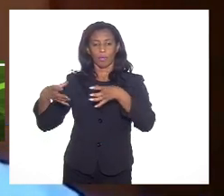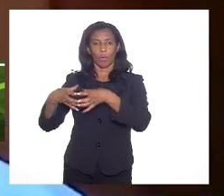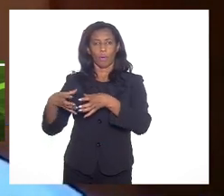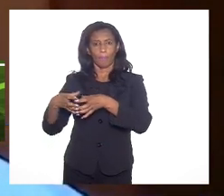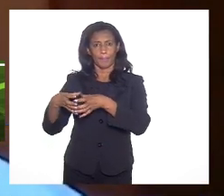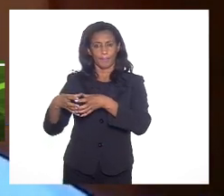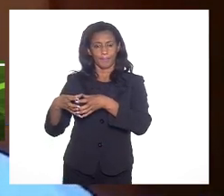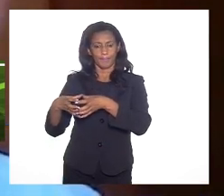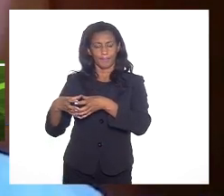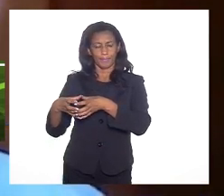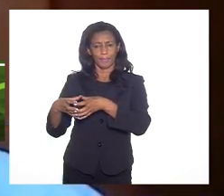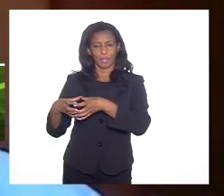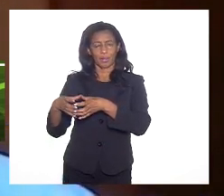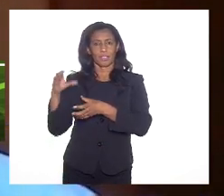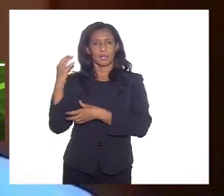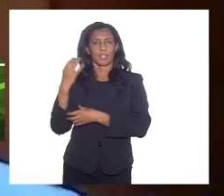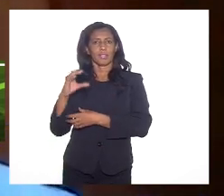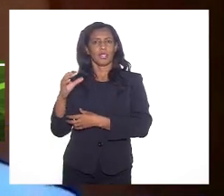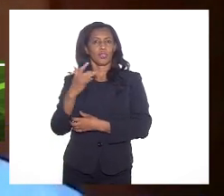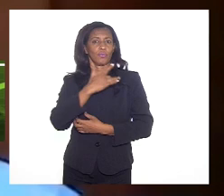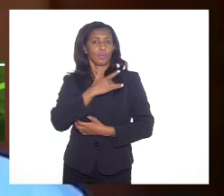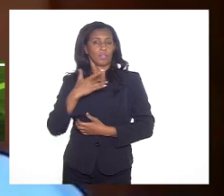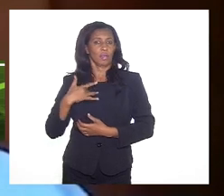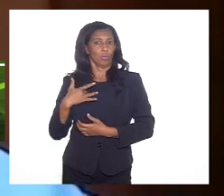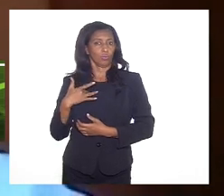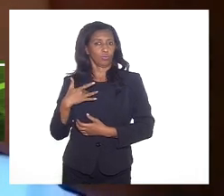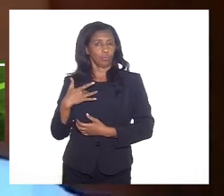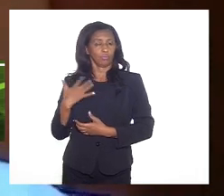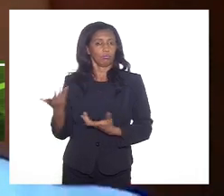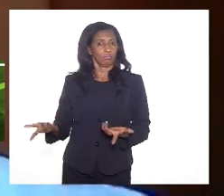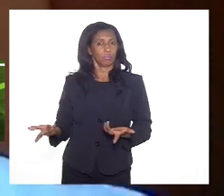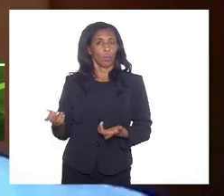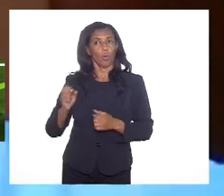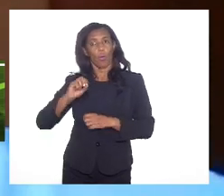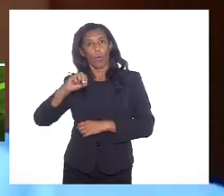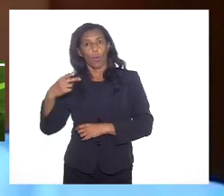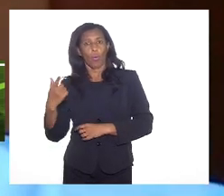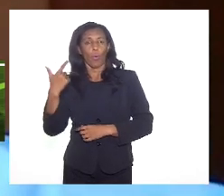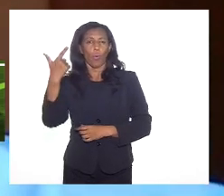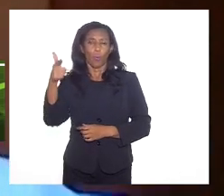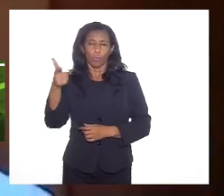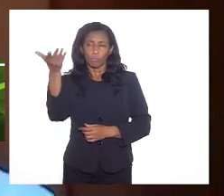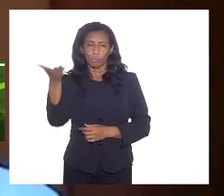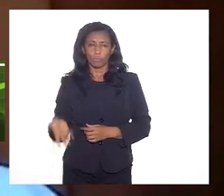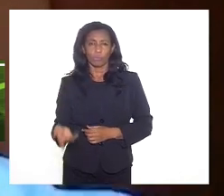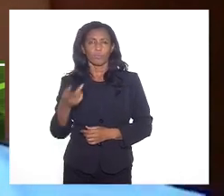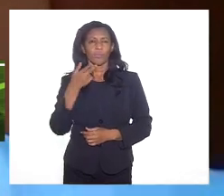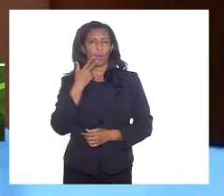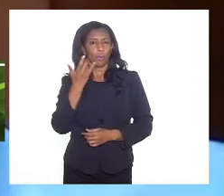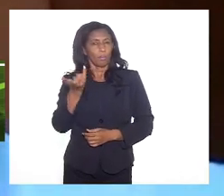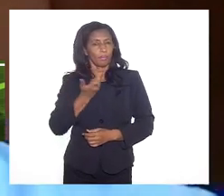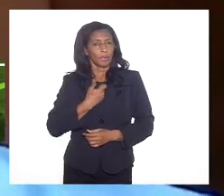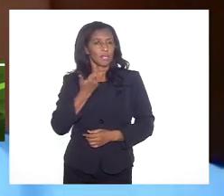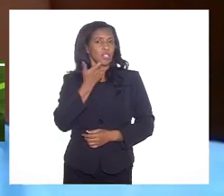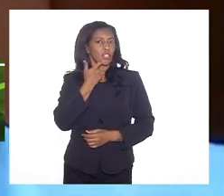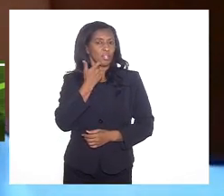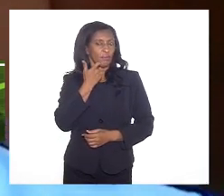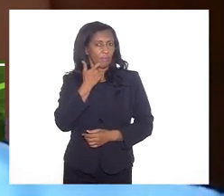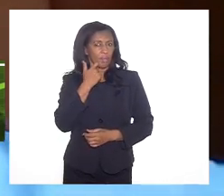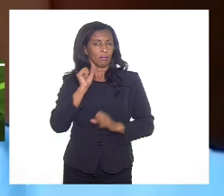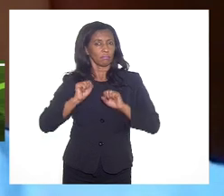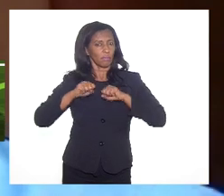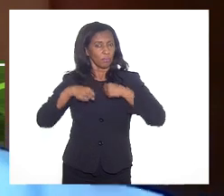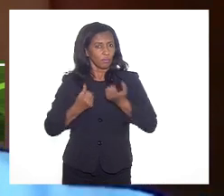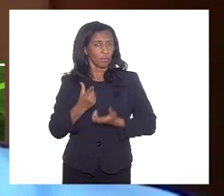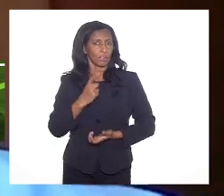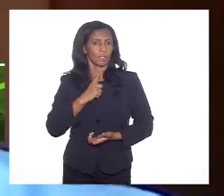do complexo científico e industrial da saúde, por exemplo, mas em outras áreas isso seria válido. Vossa Excelência falou para mim sexta-feira do potencial que